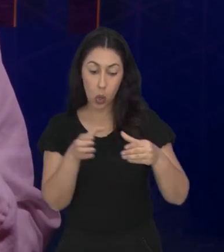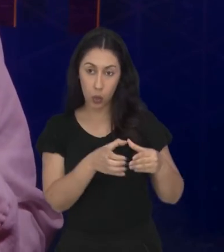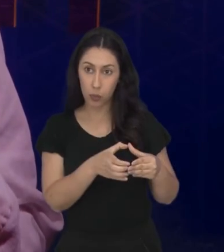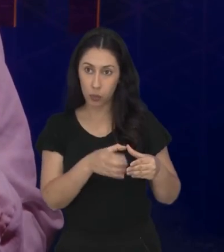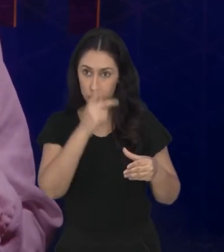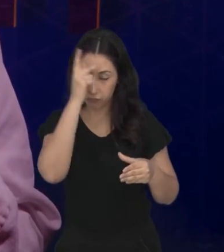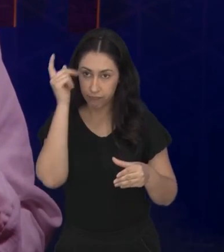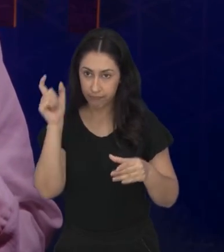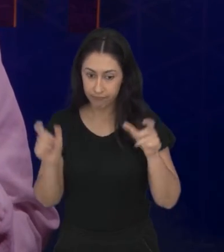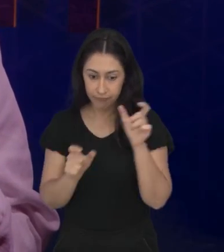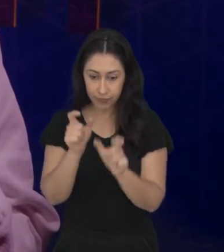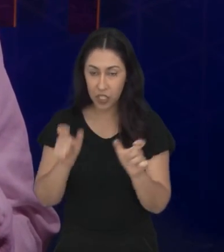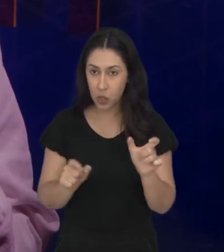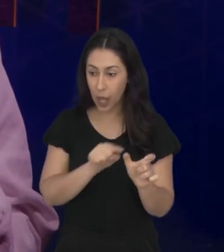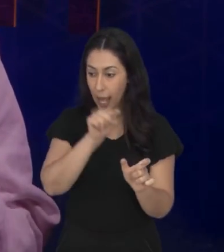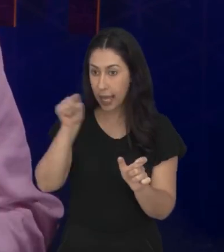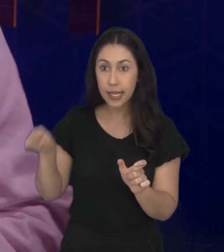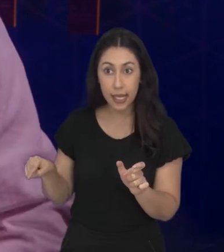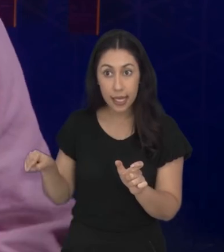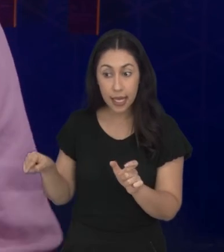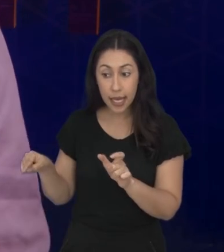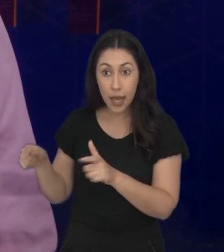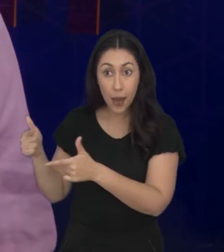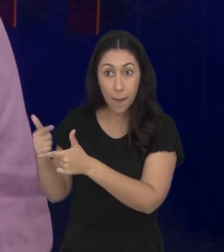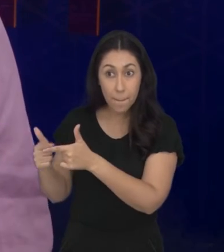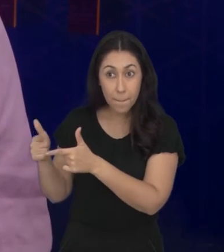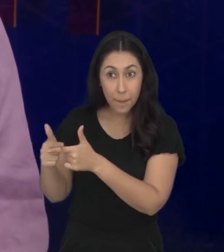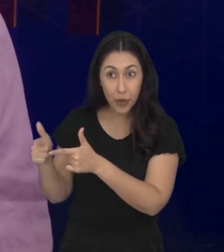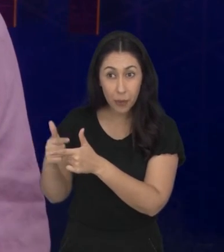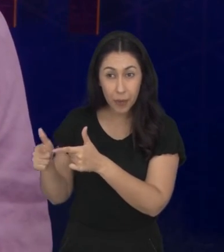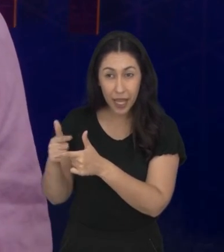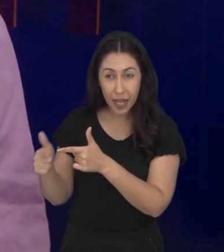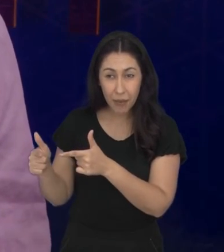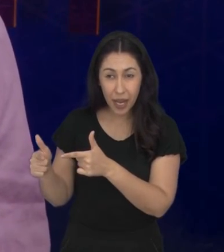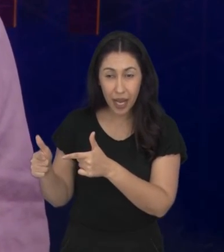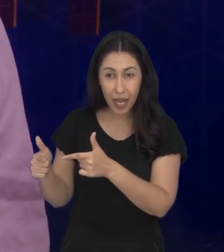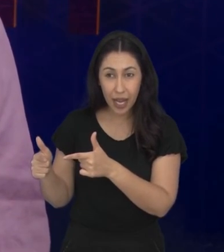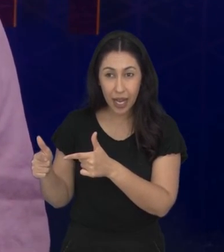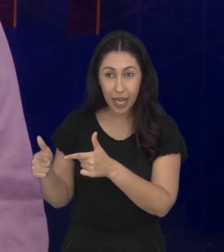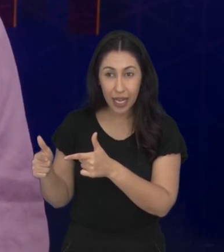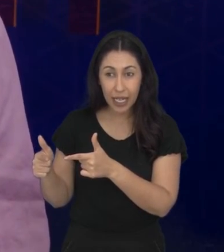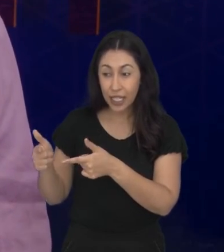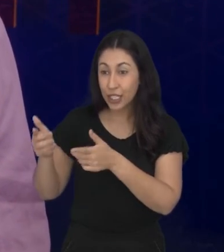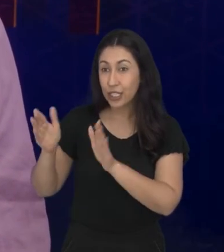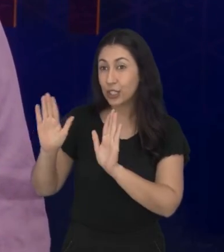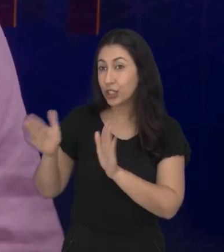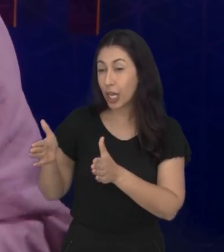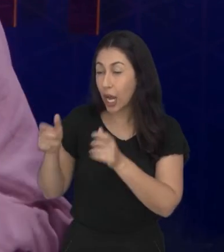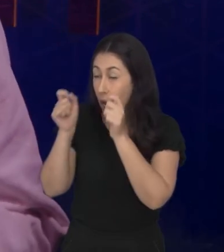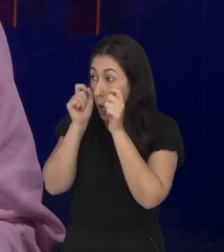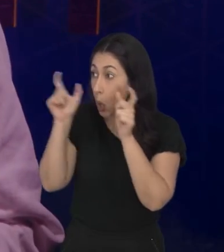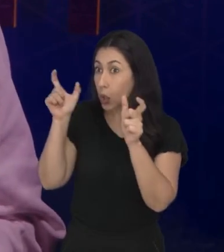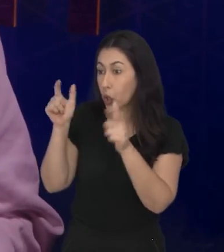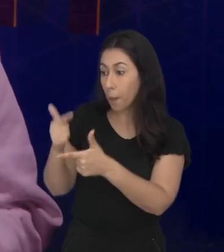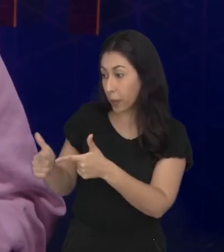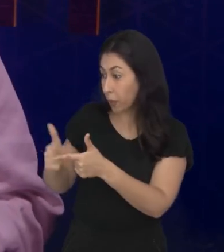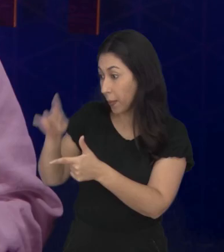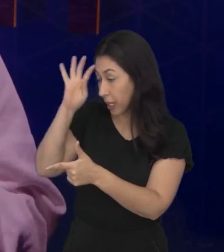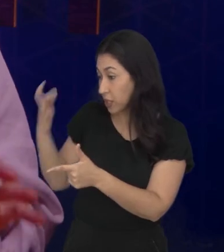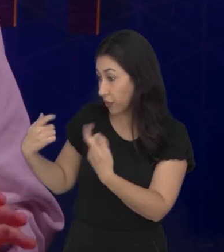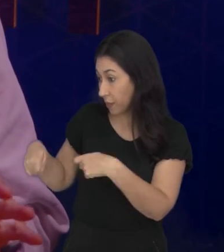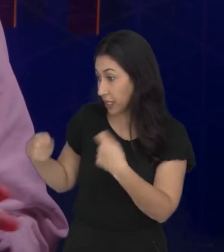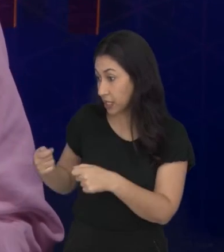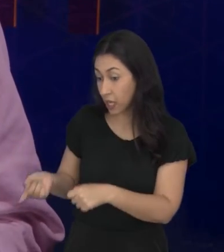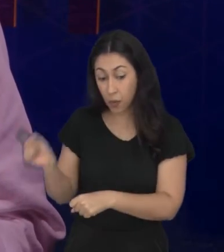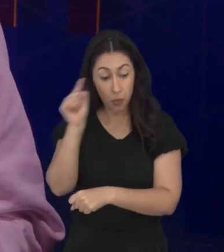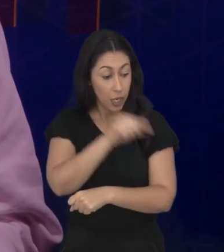uma atividade estressante para um grupo 10 horas depois que eles tinham começado, que eles tinham acordado, e para